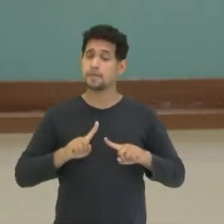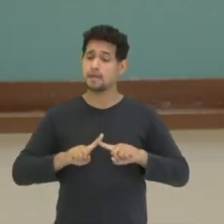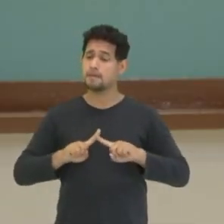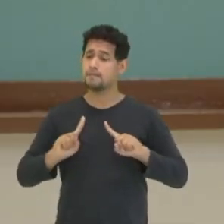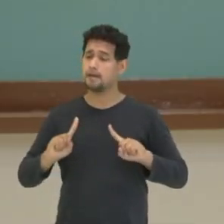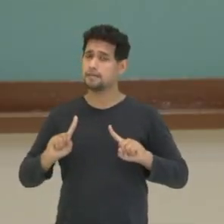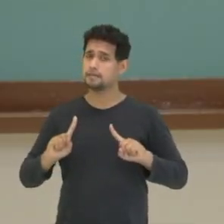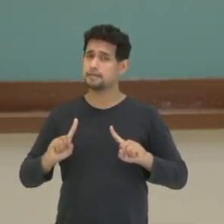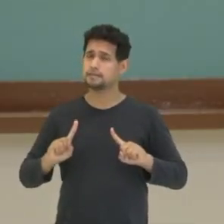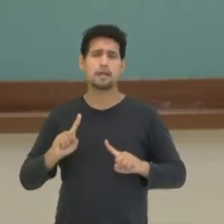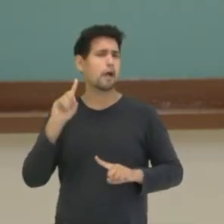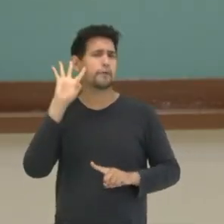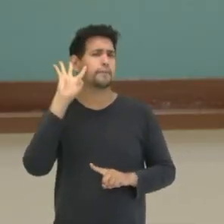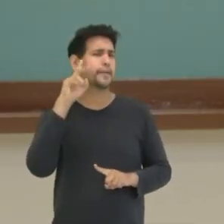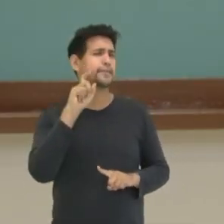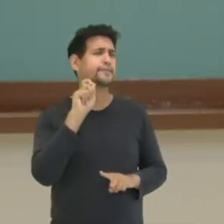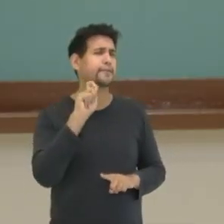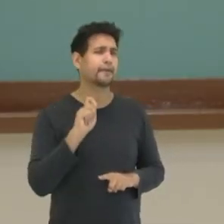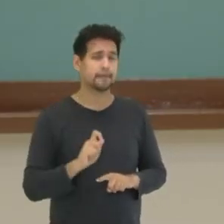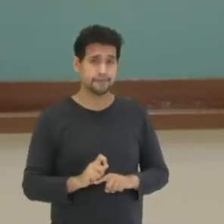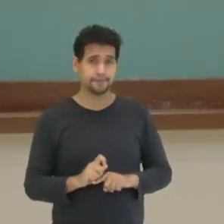que, portanto,